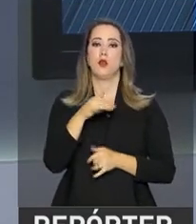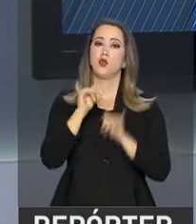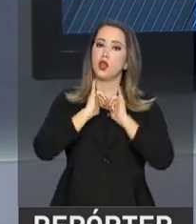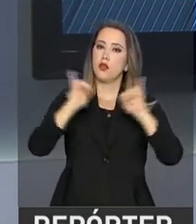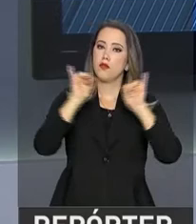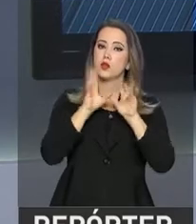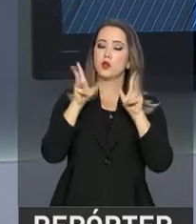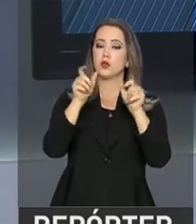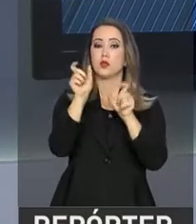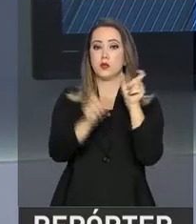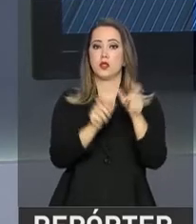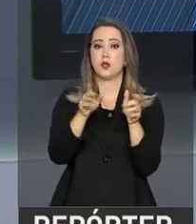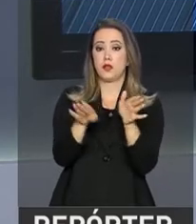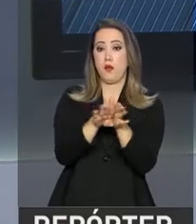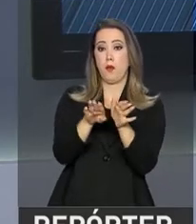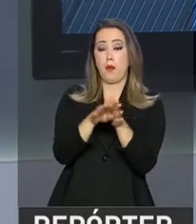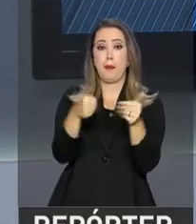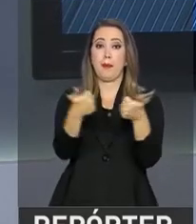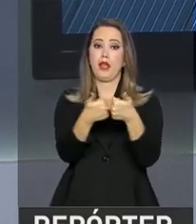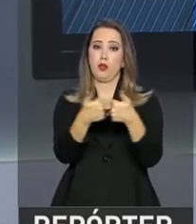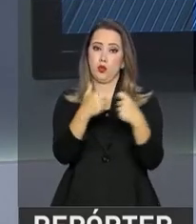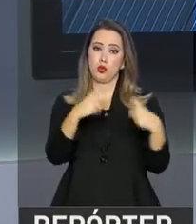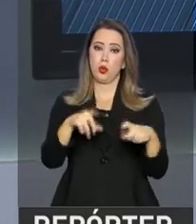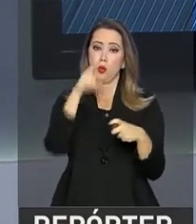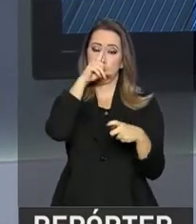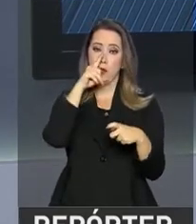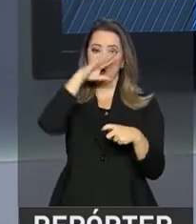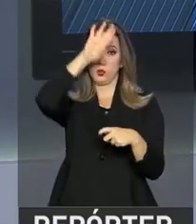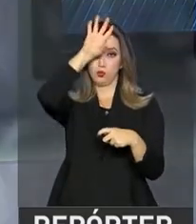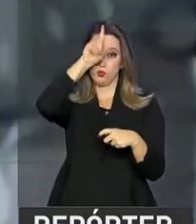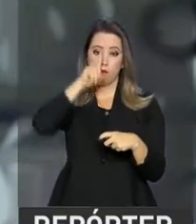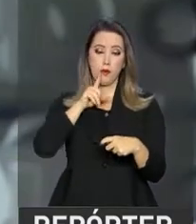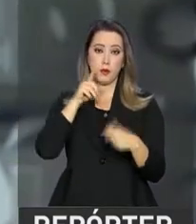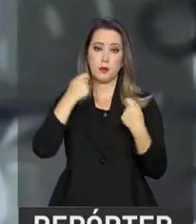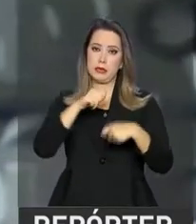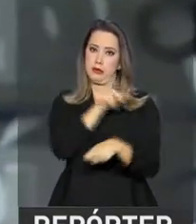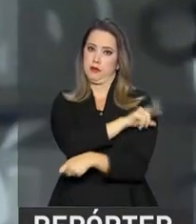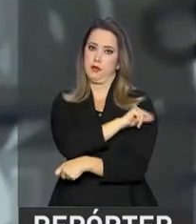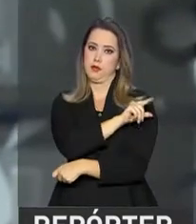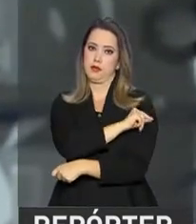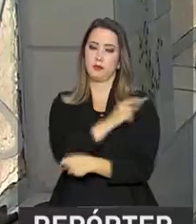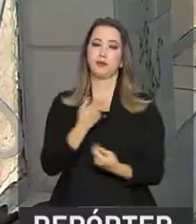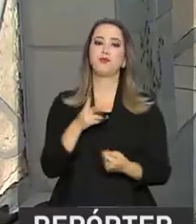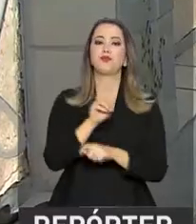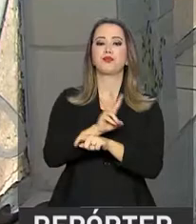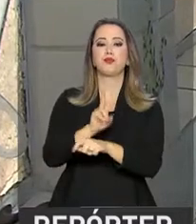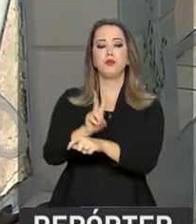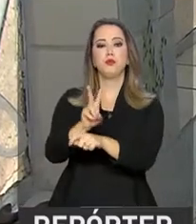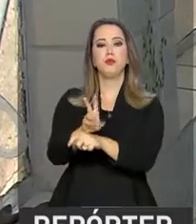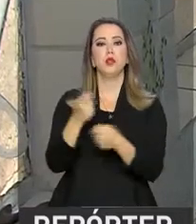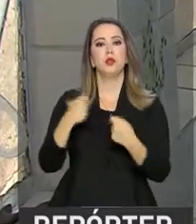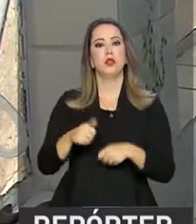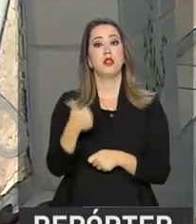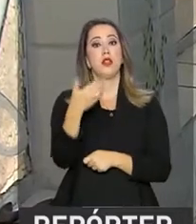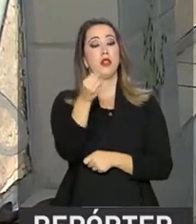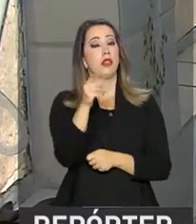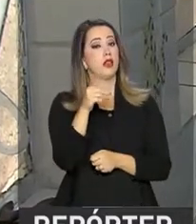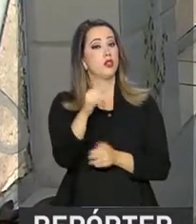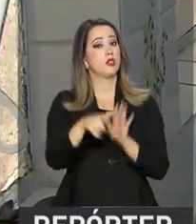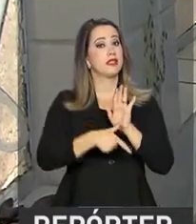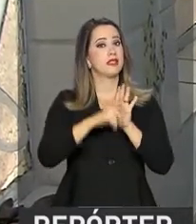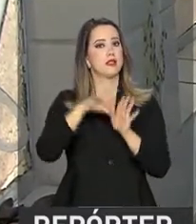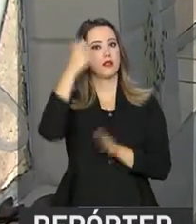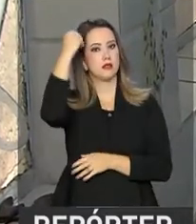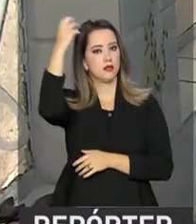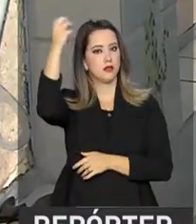alguma área de risco tomem a vacina contra a febre amarela para garantir a proteção a dose deve ser aplicada pelo menos dez dias antes